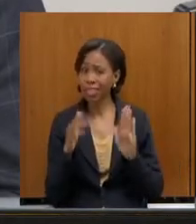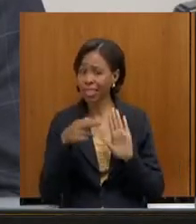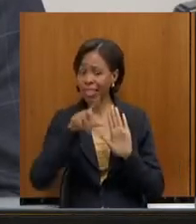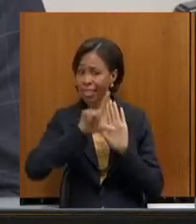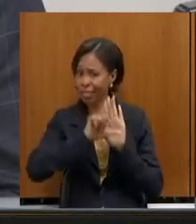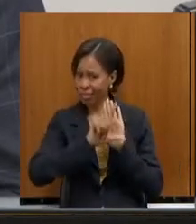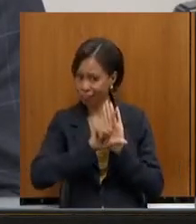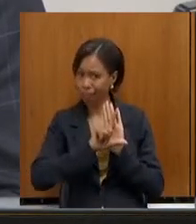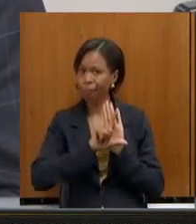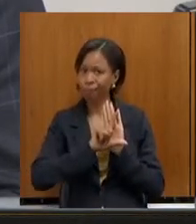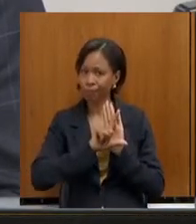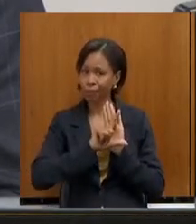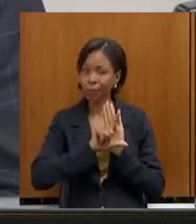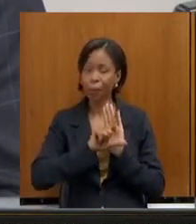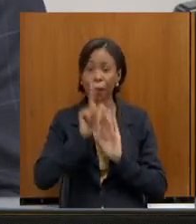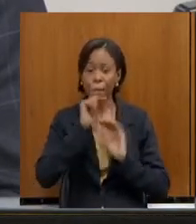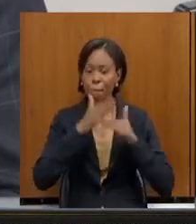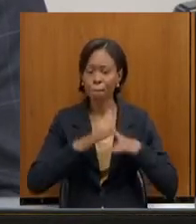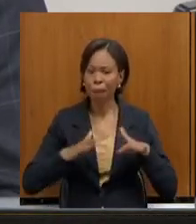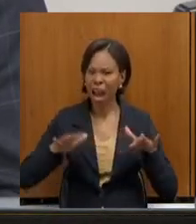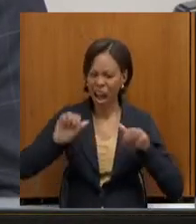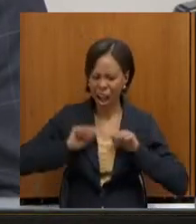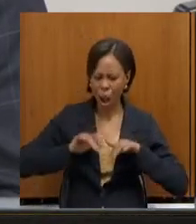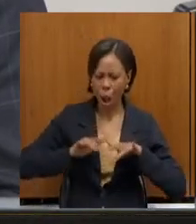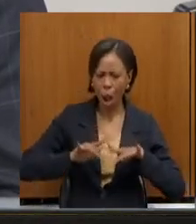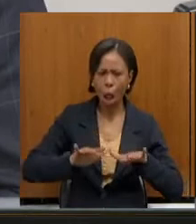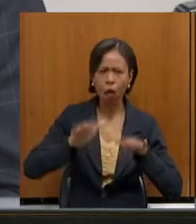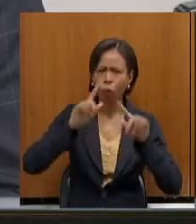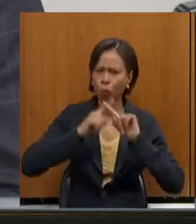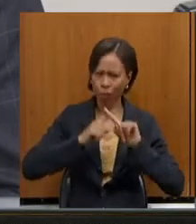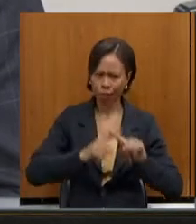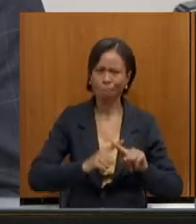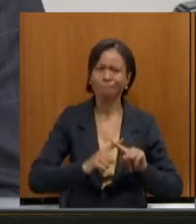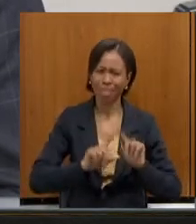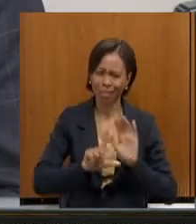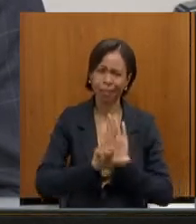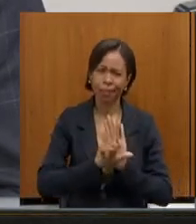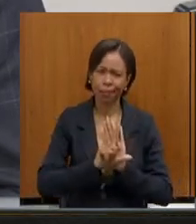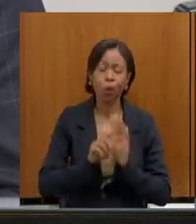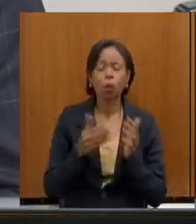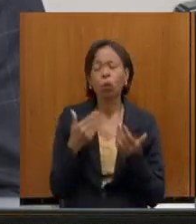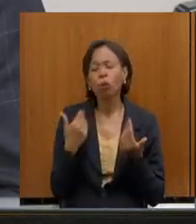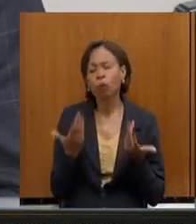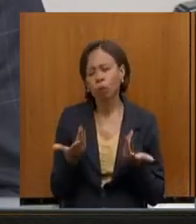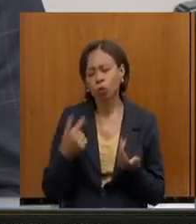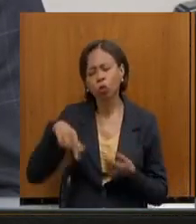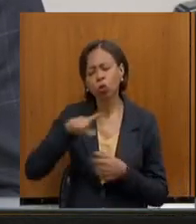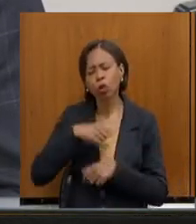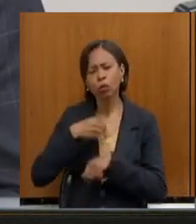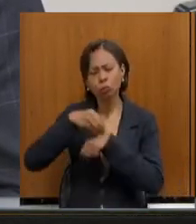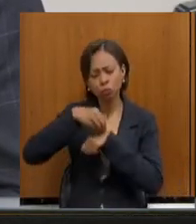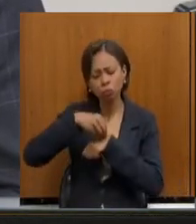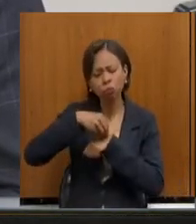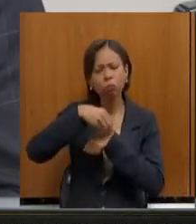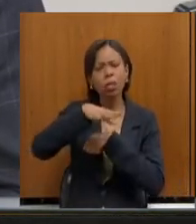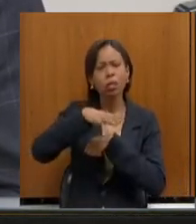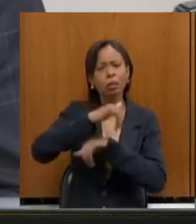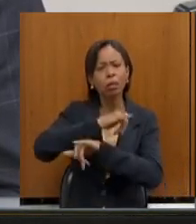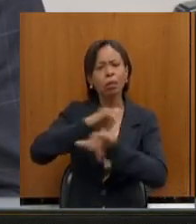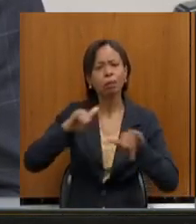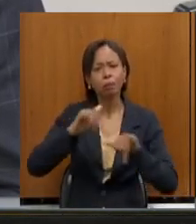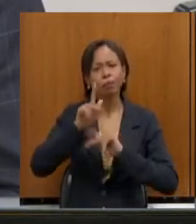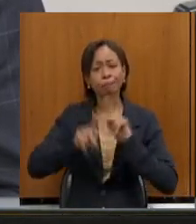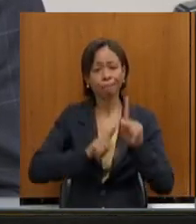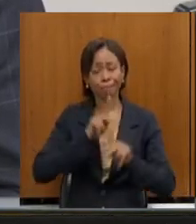mensagem que nossa torta mensagem que a secretaria de estado com a mensagem que o governo do estado tem para essas pessoas